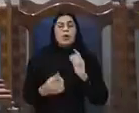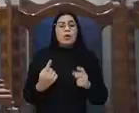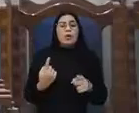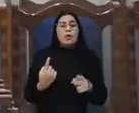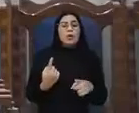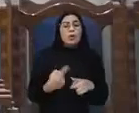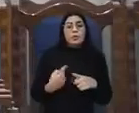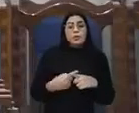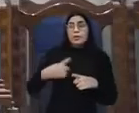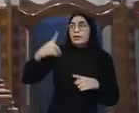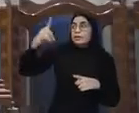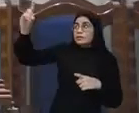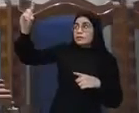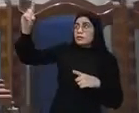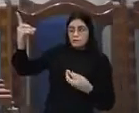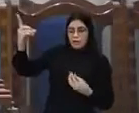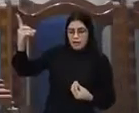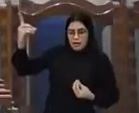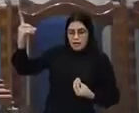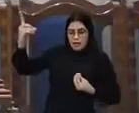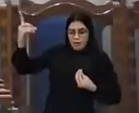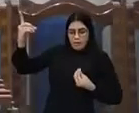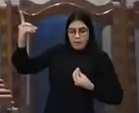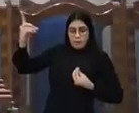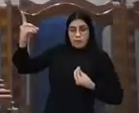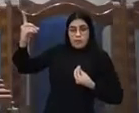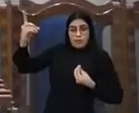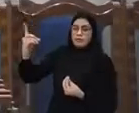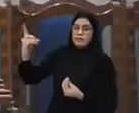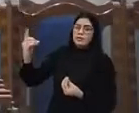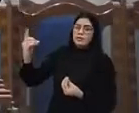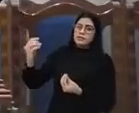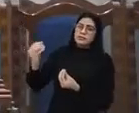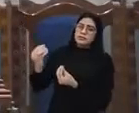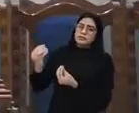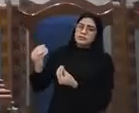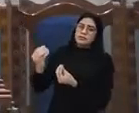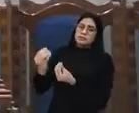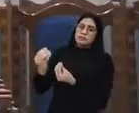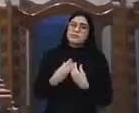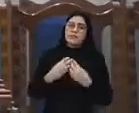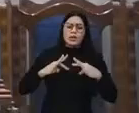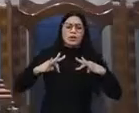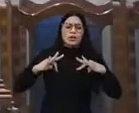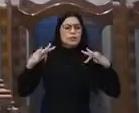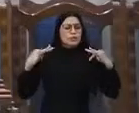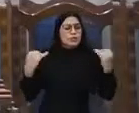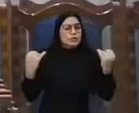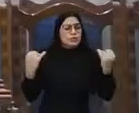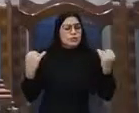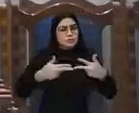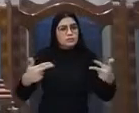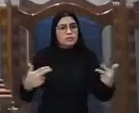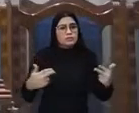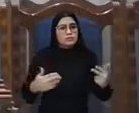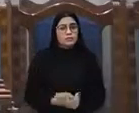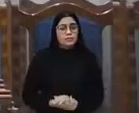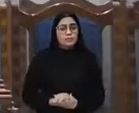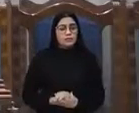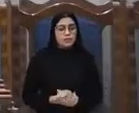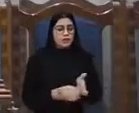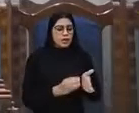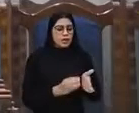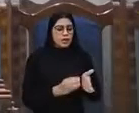a todos a vida, a respiração e todas as coisas. Versículo seguinte, Paulo vai continuar dizendo: